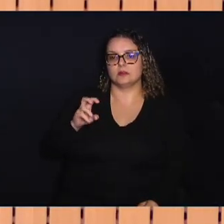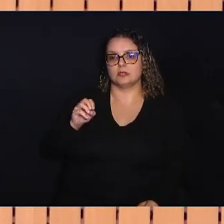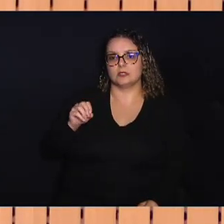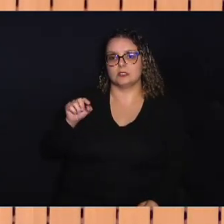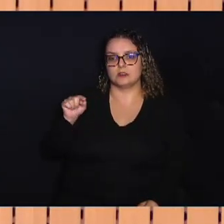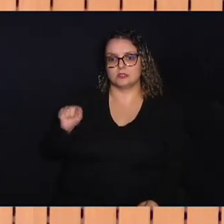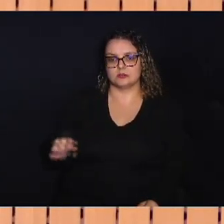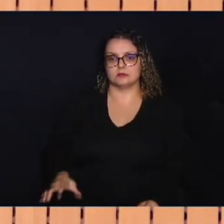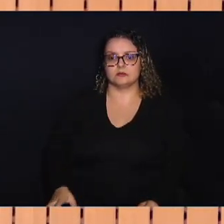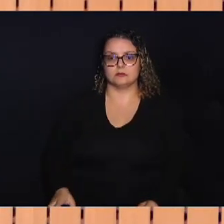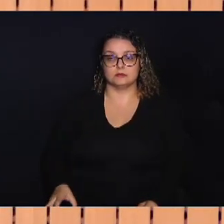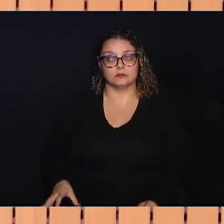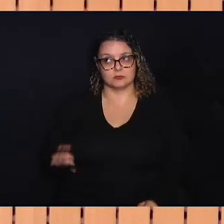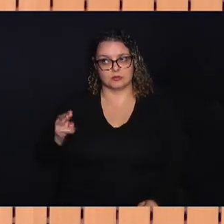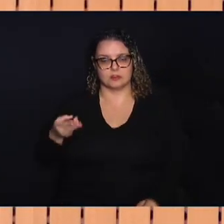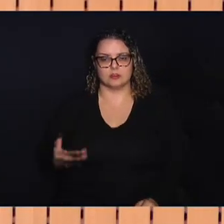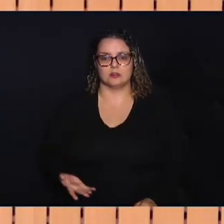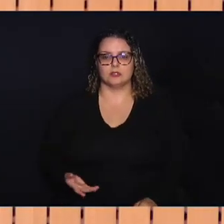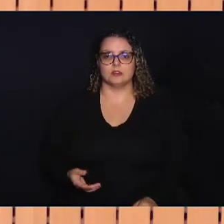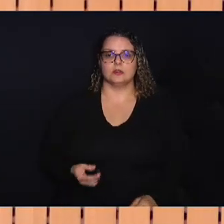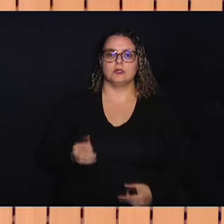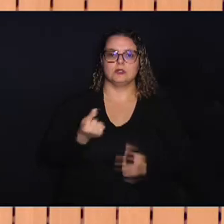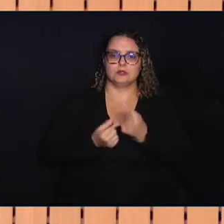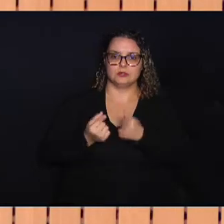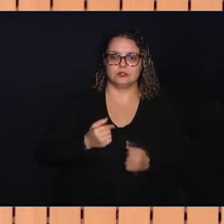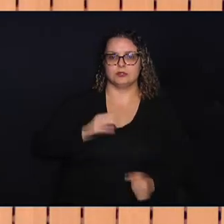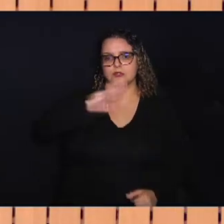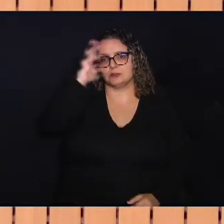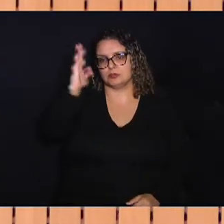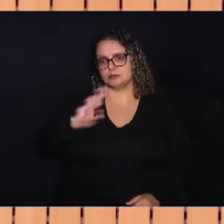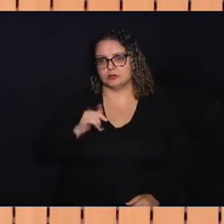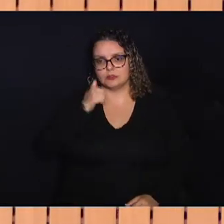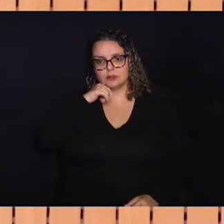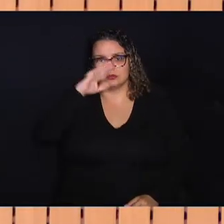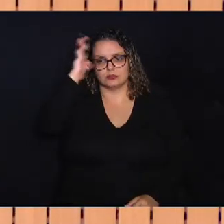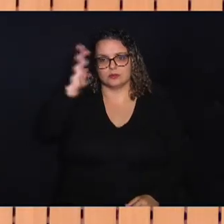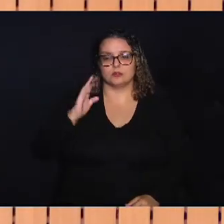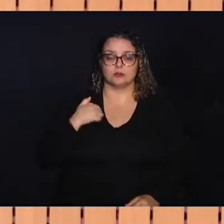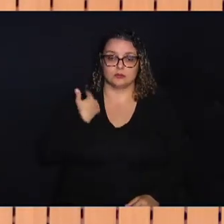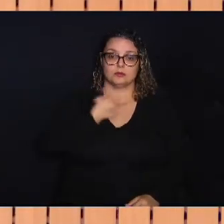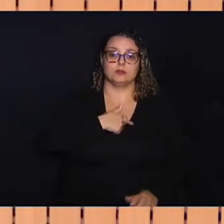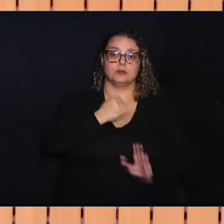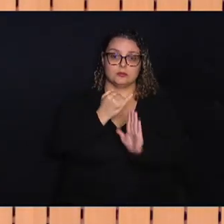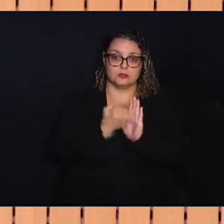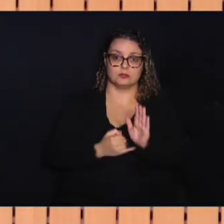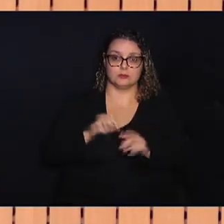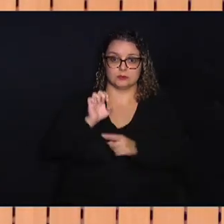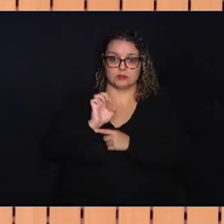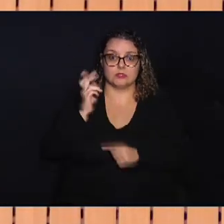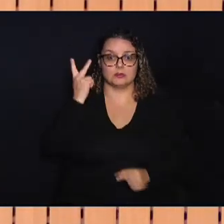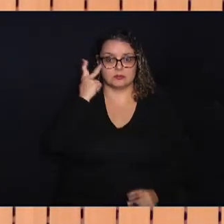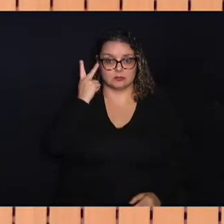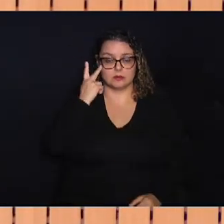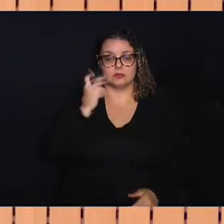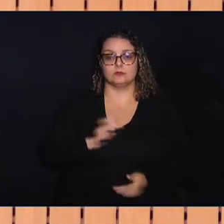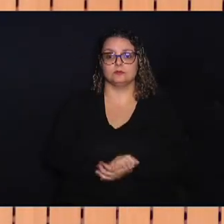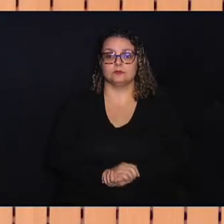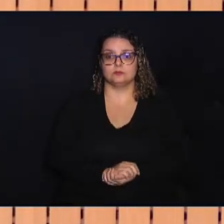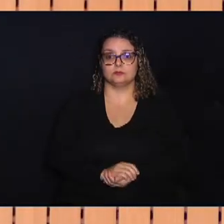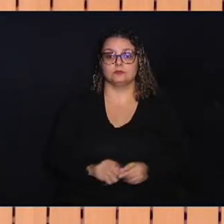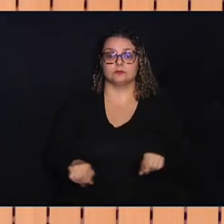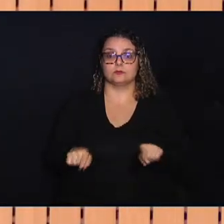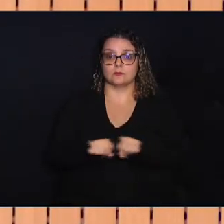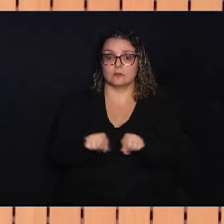dos impostos dos brasileiros, brasileiras, dos nossos impostos aqui do estado de São Paulo, que estão